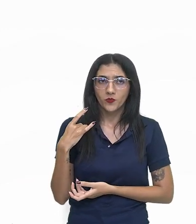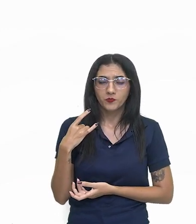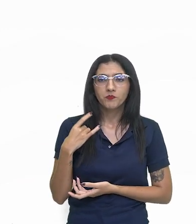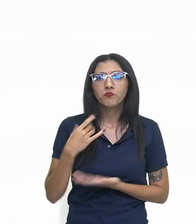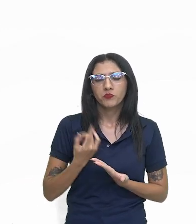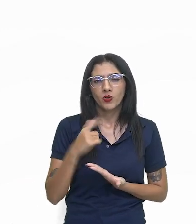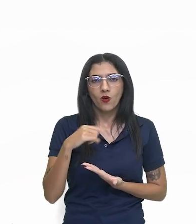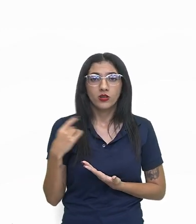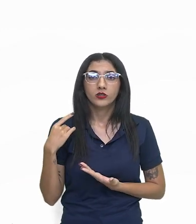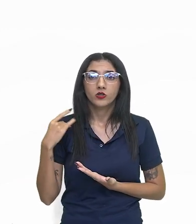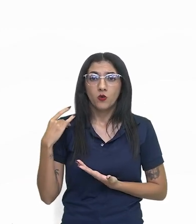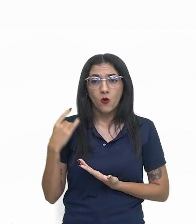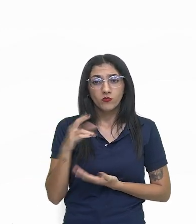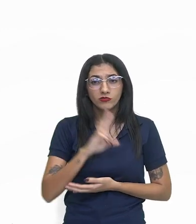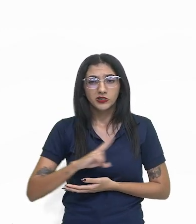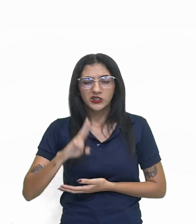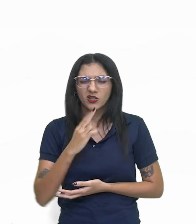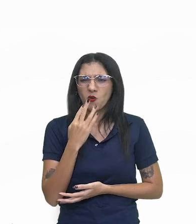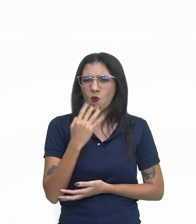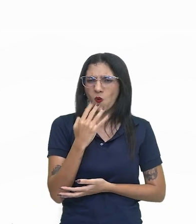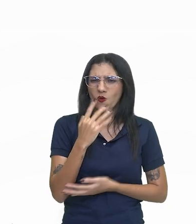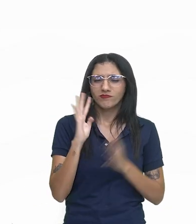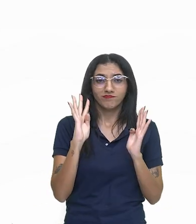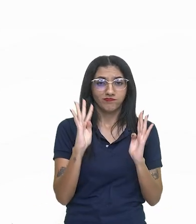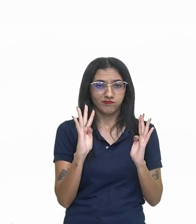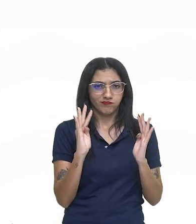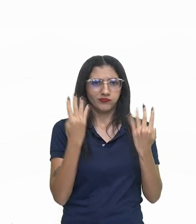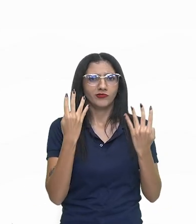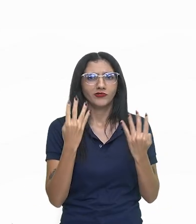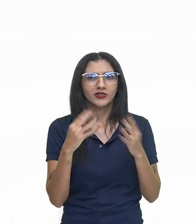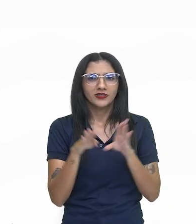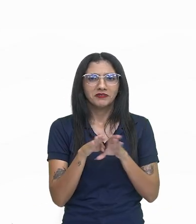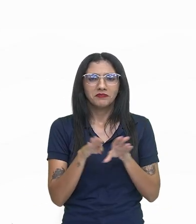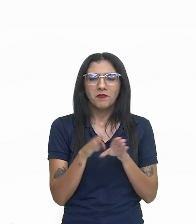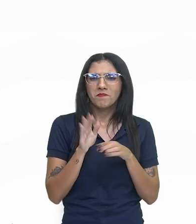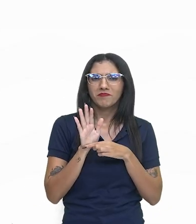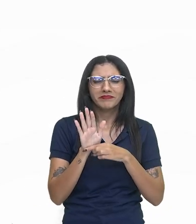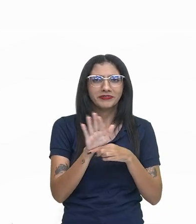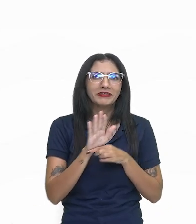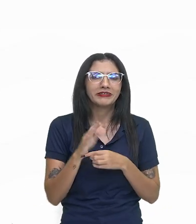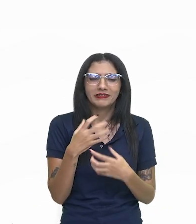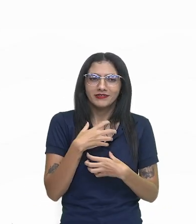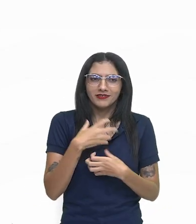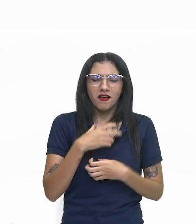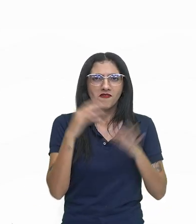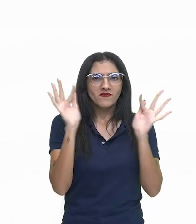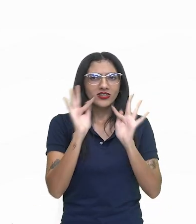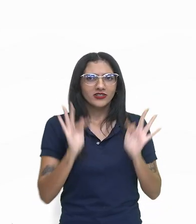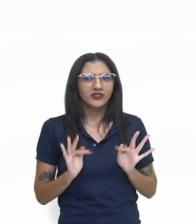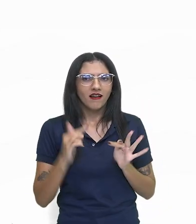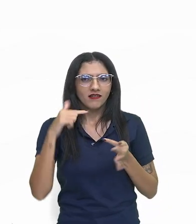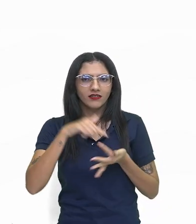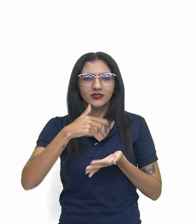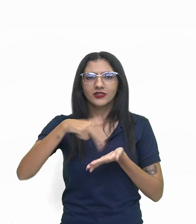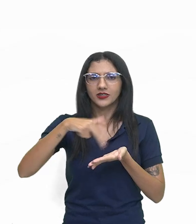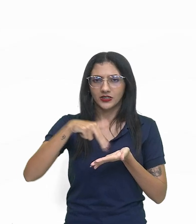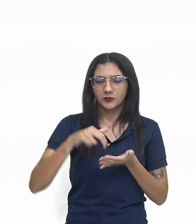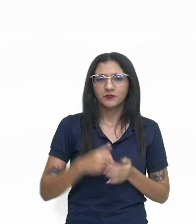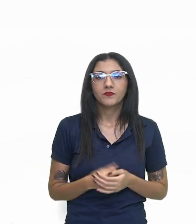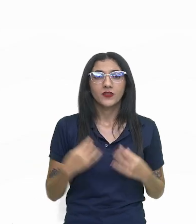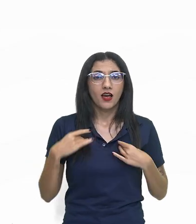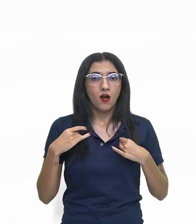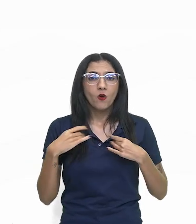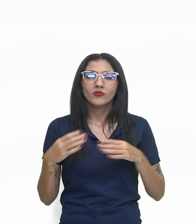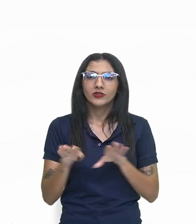Os trajes utilizados são coloridos e vibrantes, refletindo a alegria e a vivacidade da dança. Os trajes